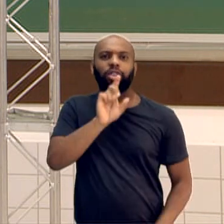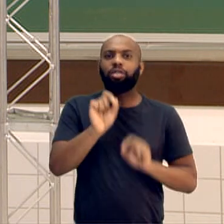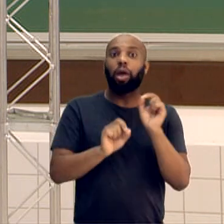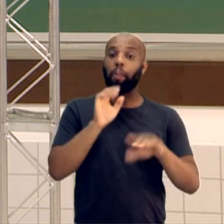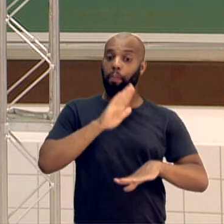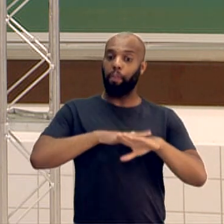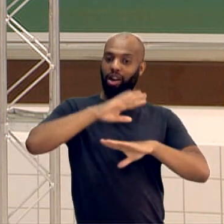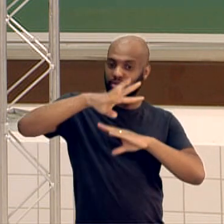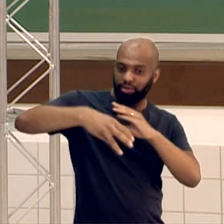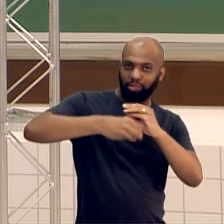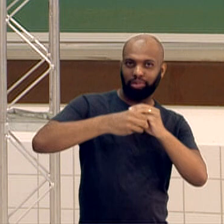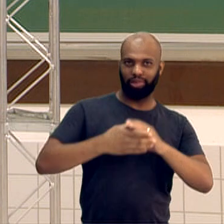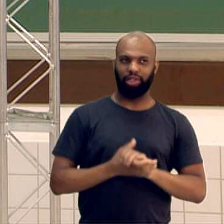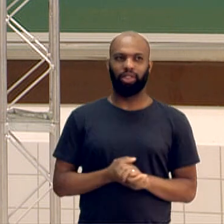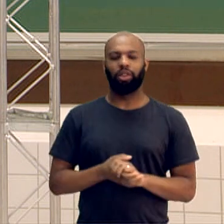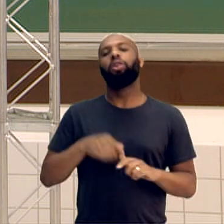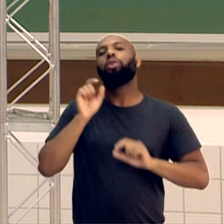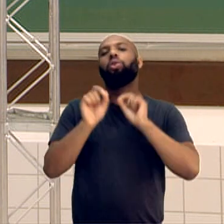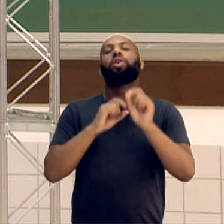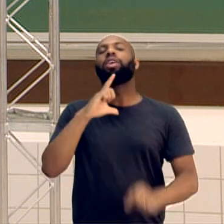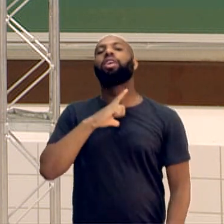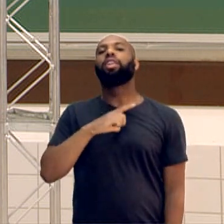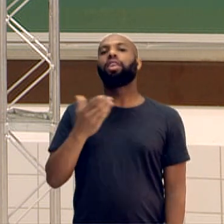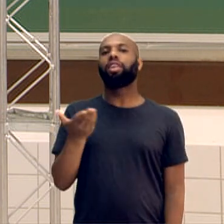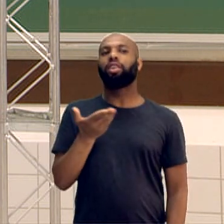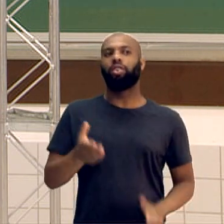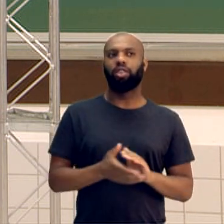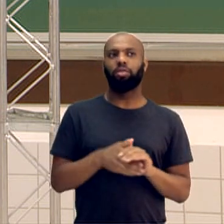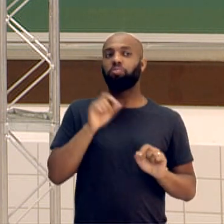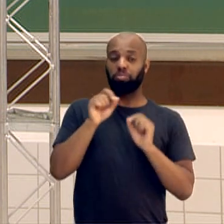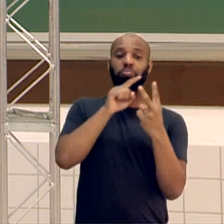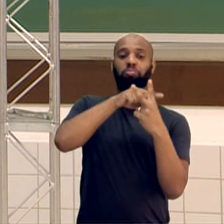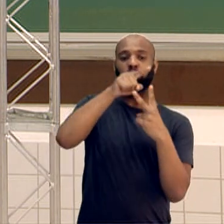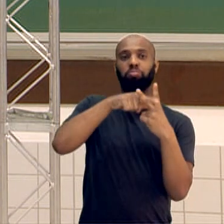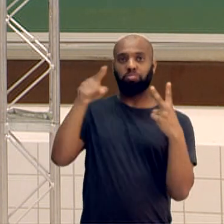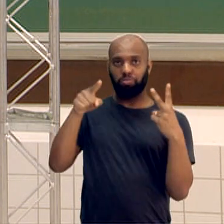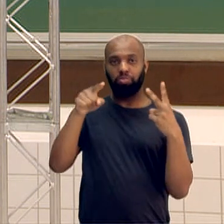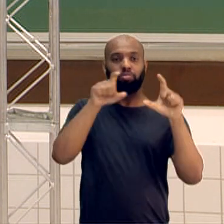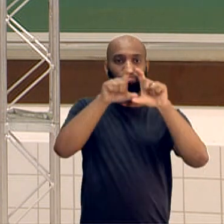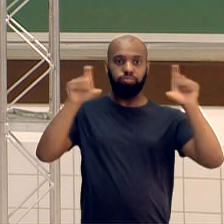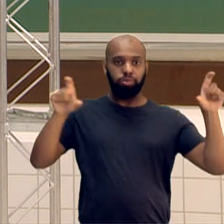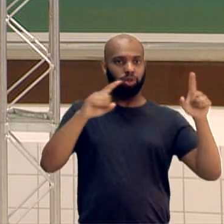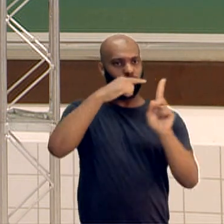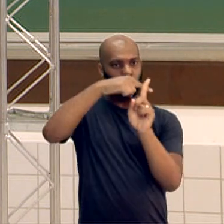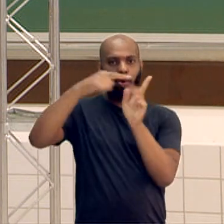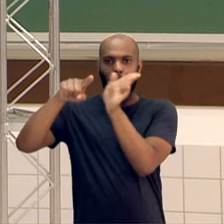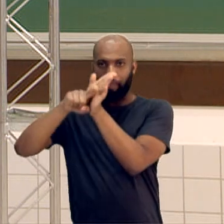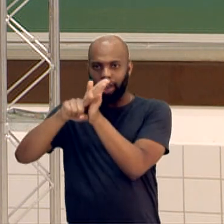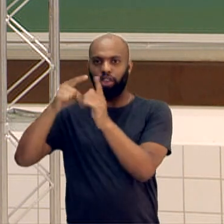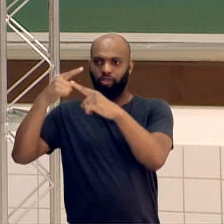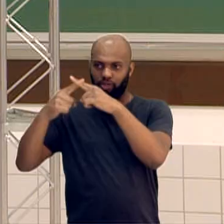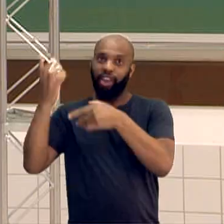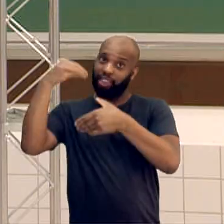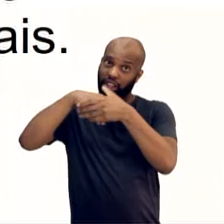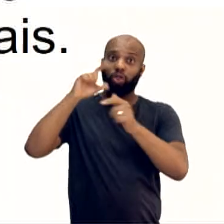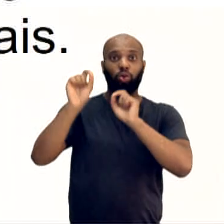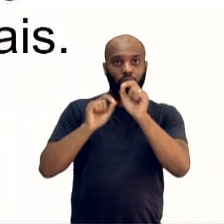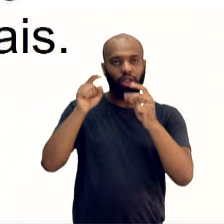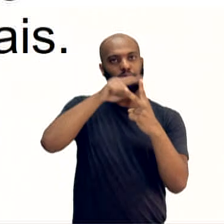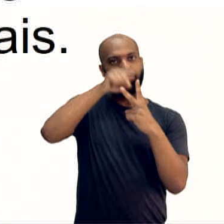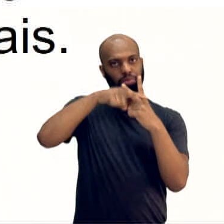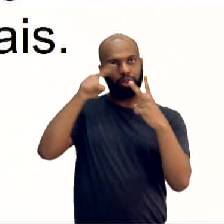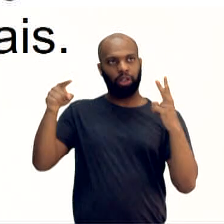mais. Olhem só o que temos aqui. Radiciação, operações com radicais. Quando temos